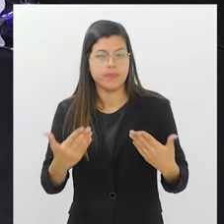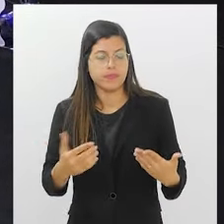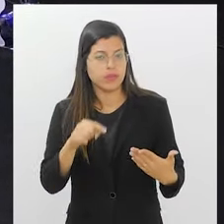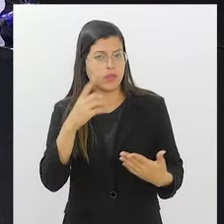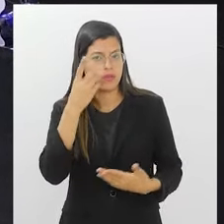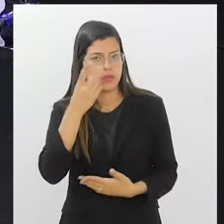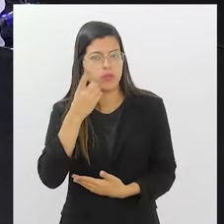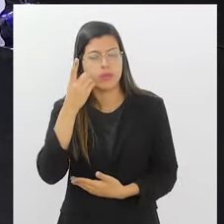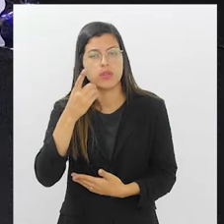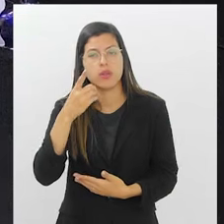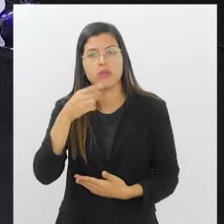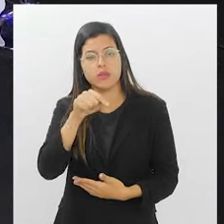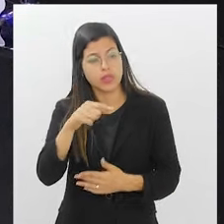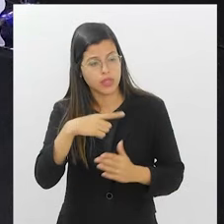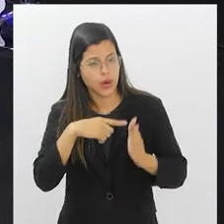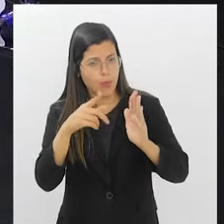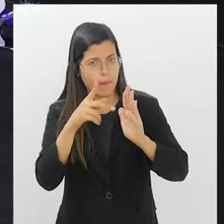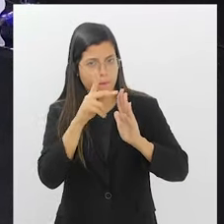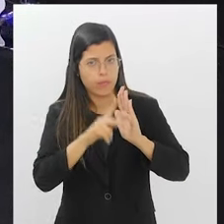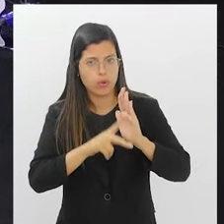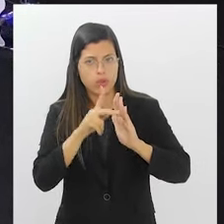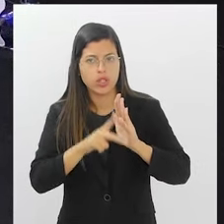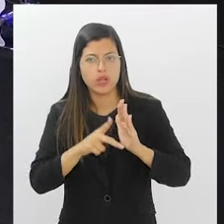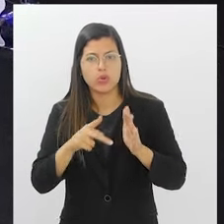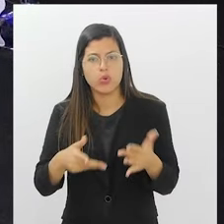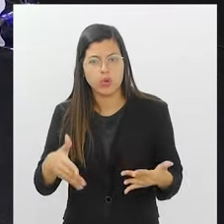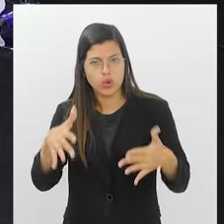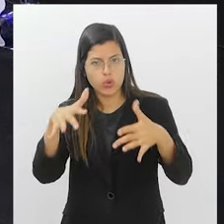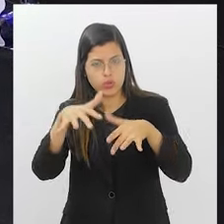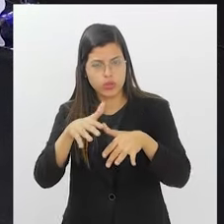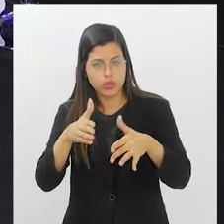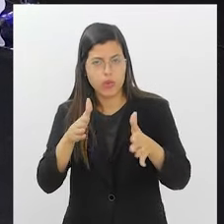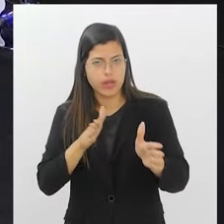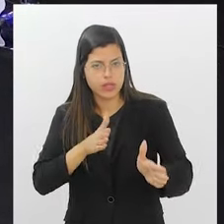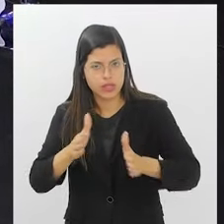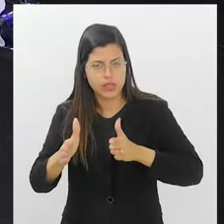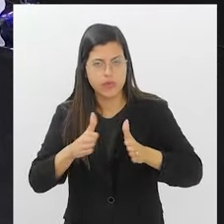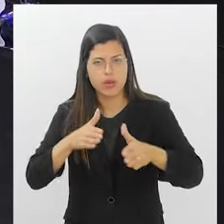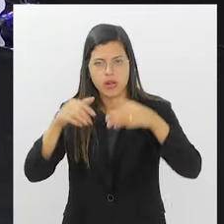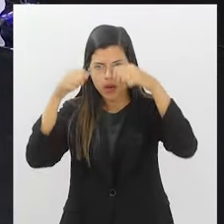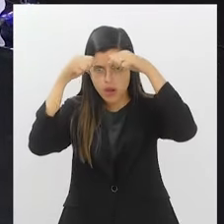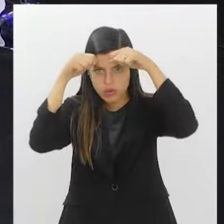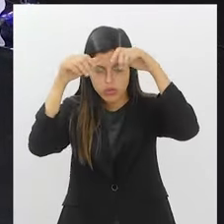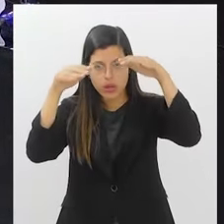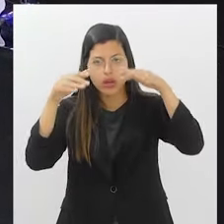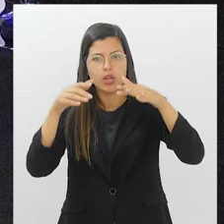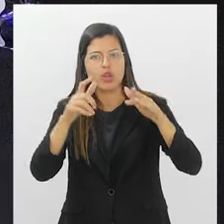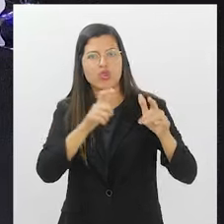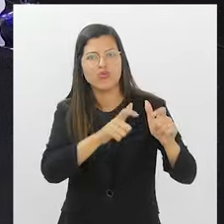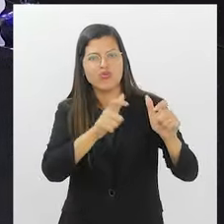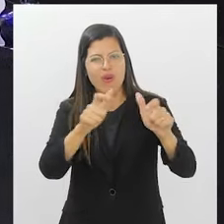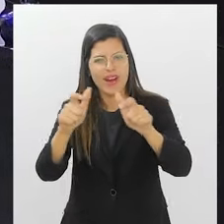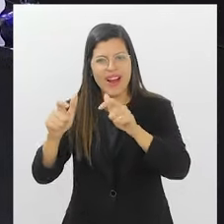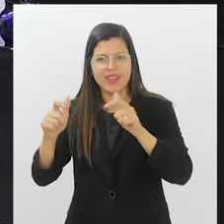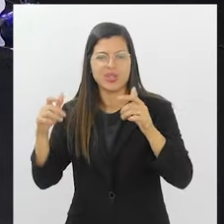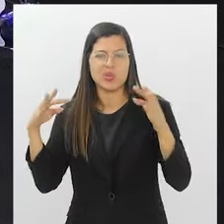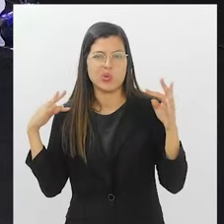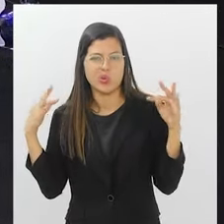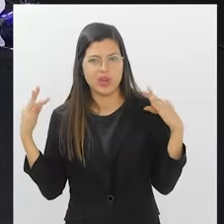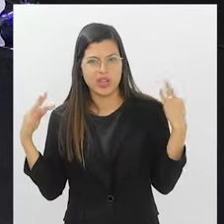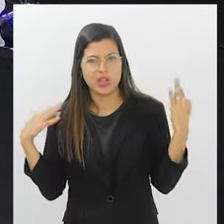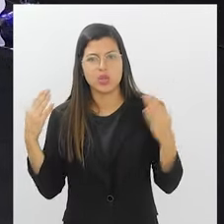deputado, tem um projeto que propõe a inclusão e acessibilidade para autistas em pontos turísticos,